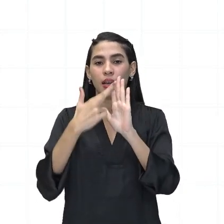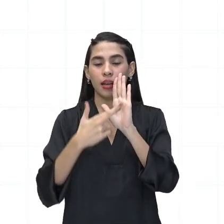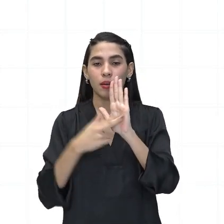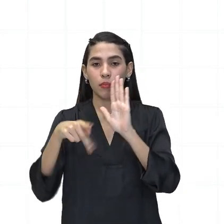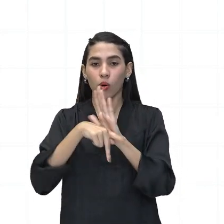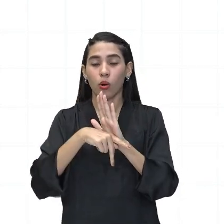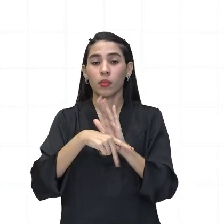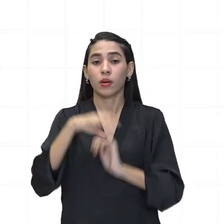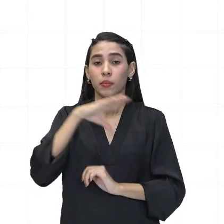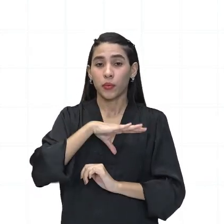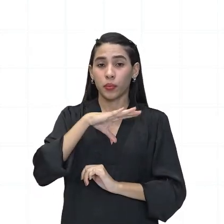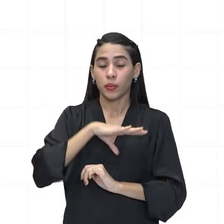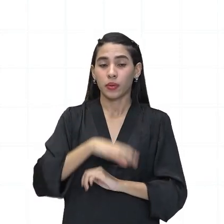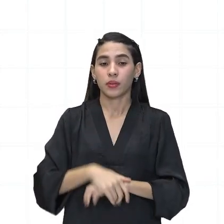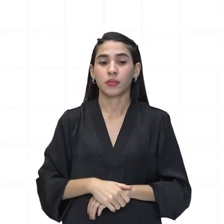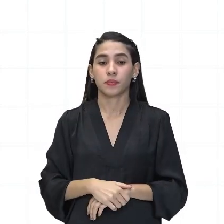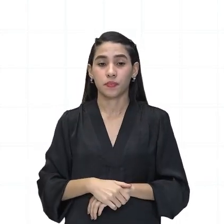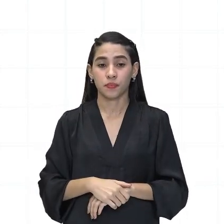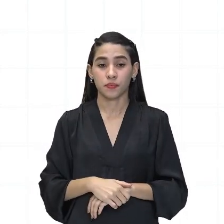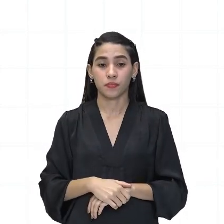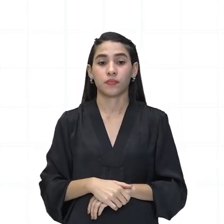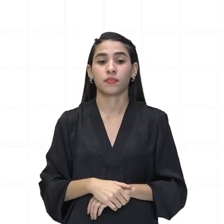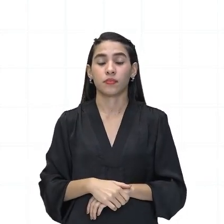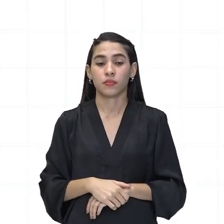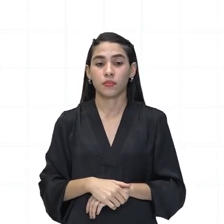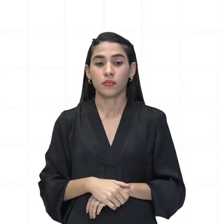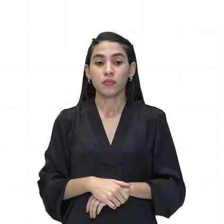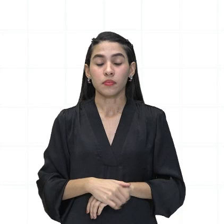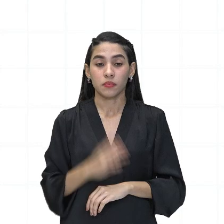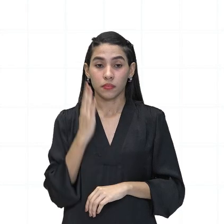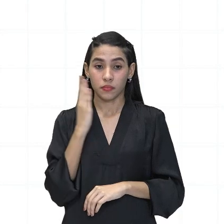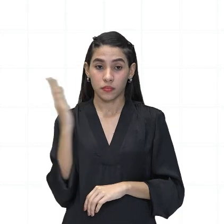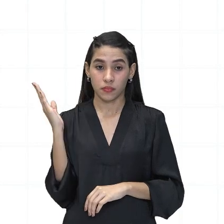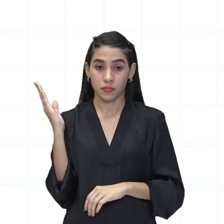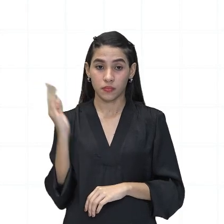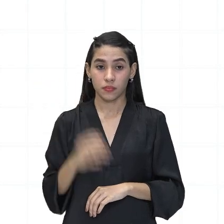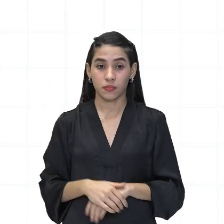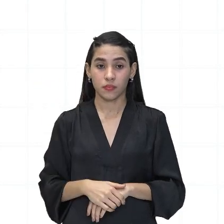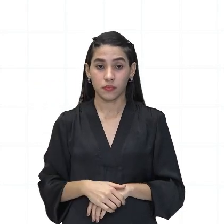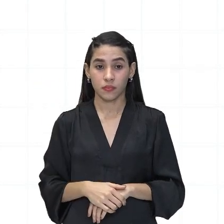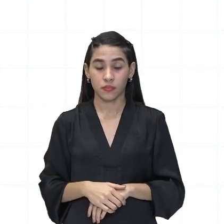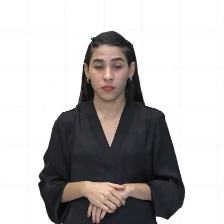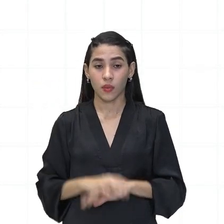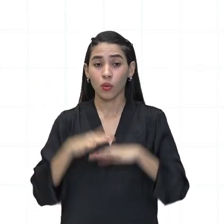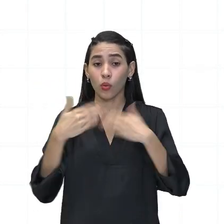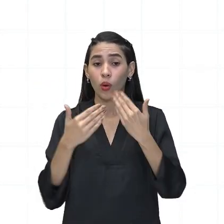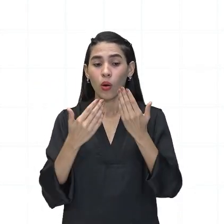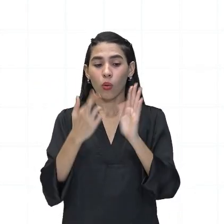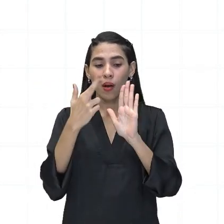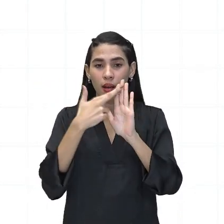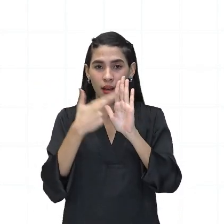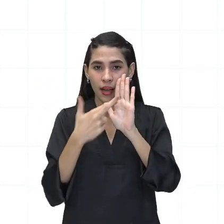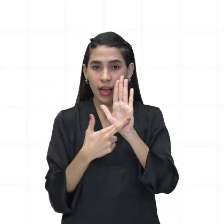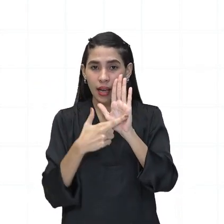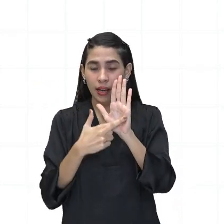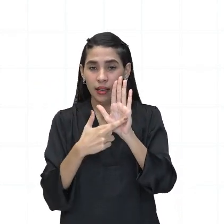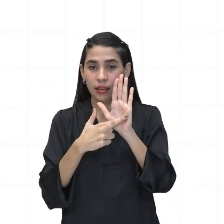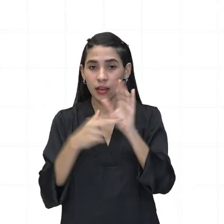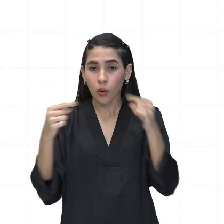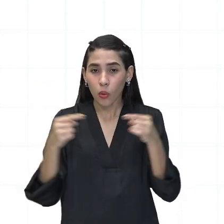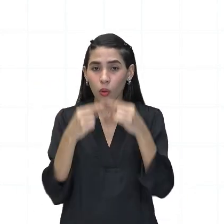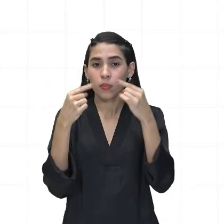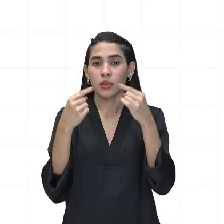língua portuguesa? Então, o que está aí no padrão, que está de acordo, né, com